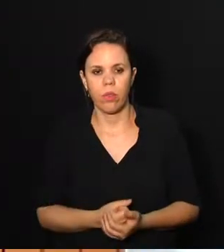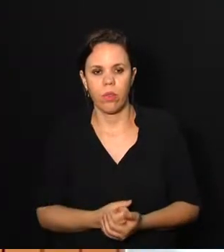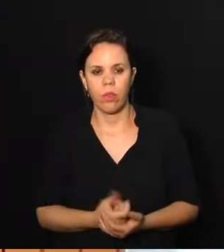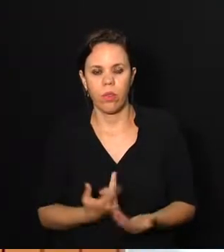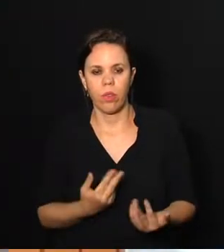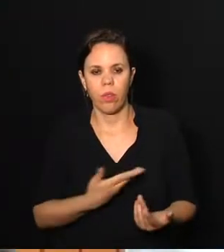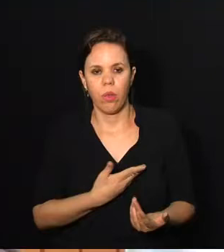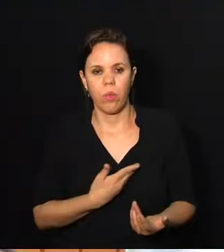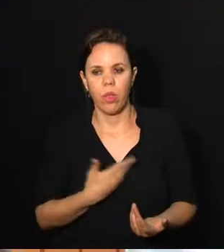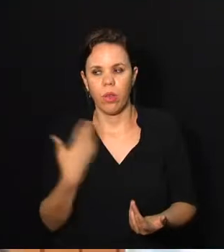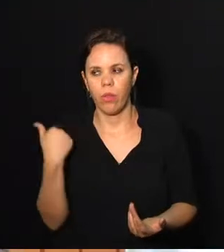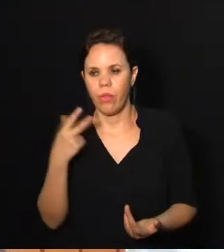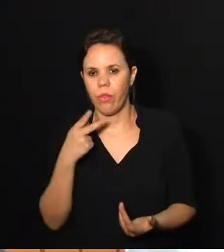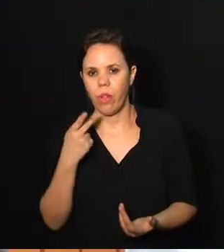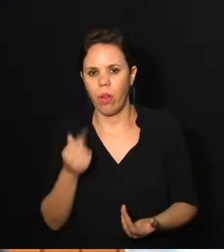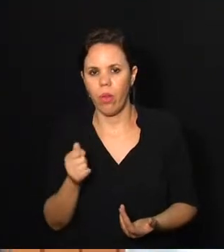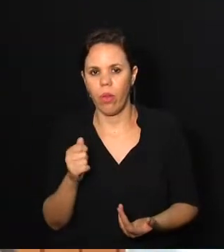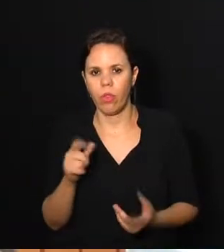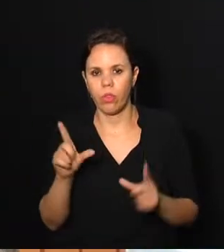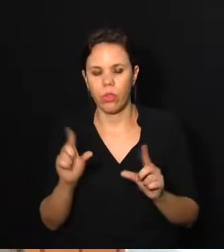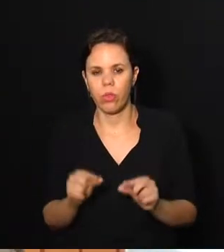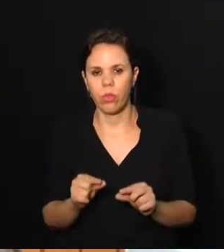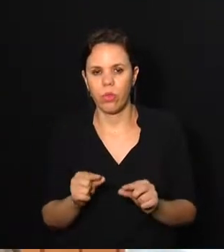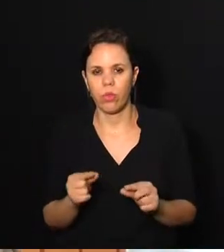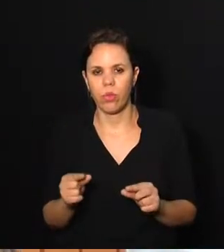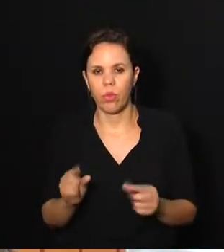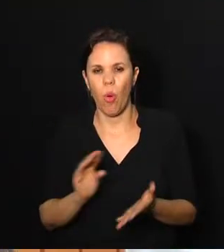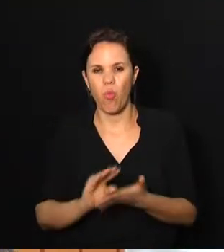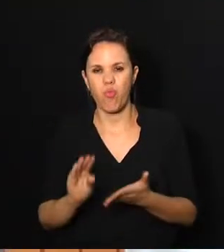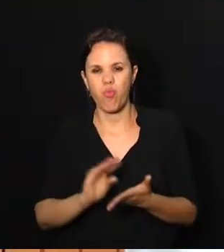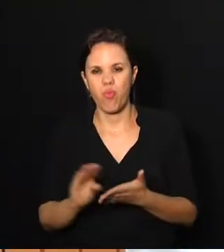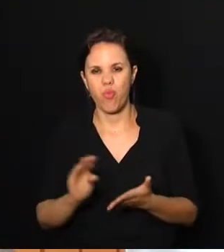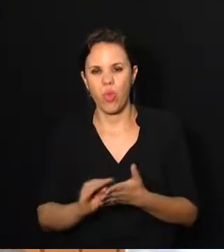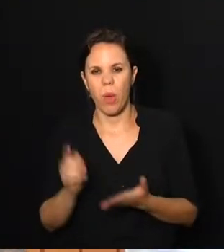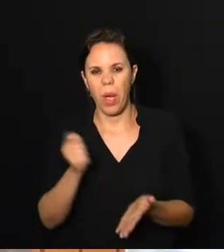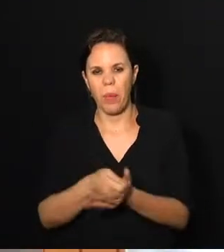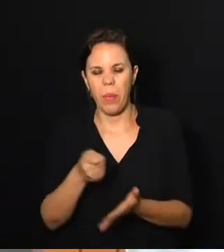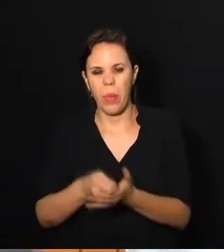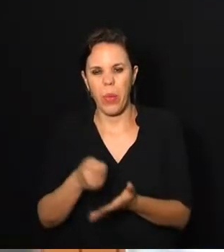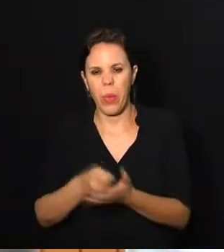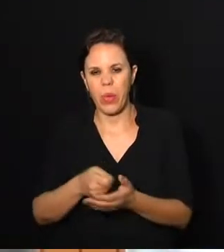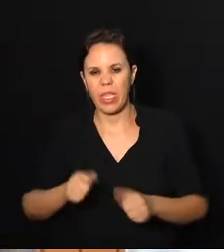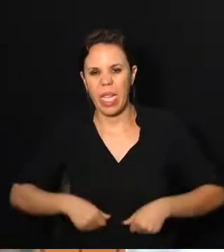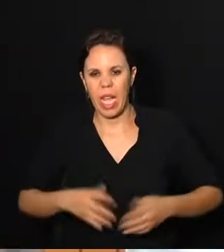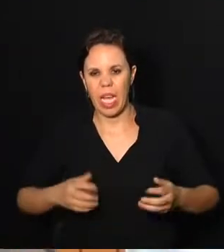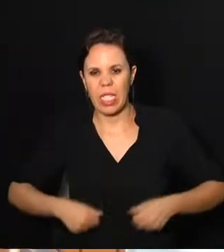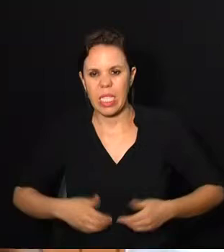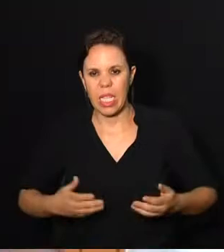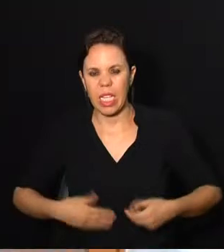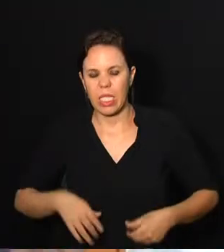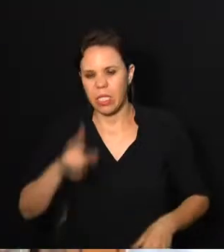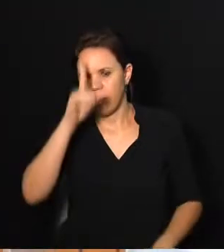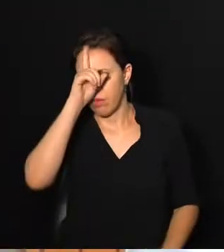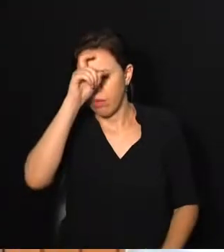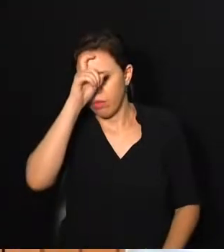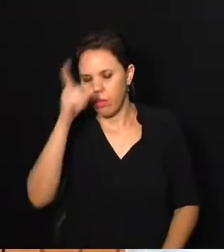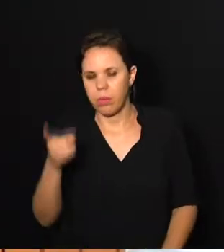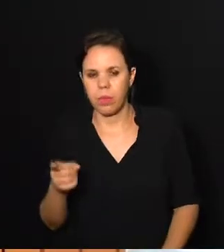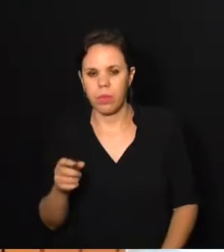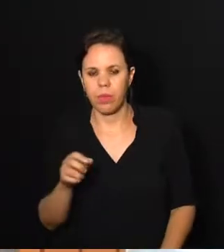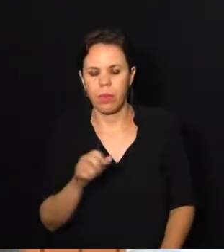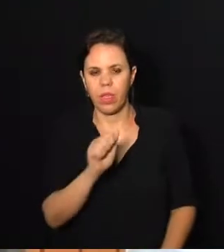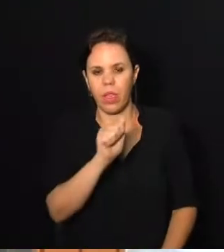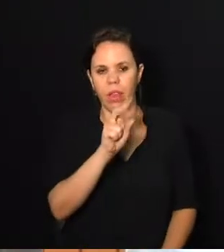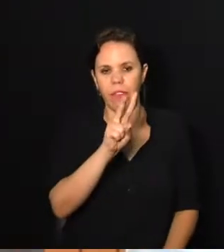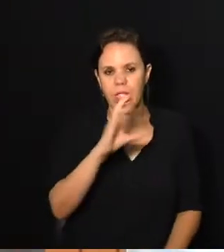amigo Paulo Venturini, para diminuir os custos com hospitais. Né? Um infarte, um AVC, quer lá que seja que dê no